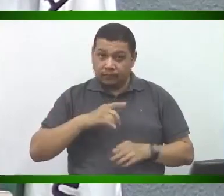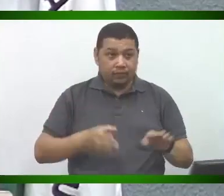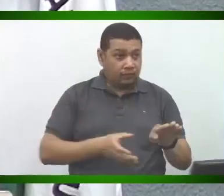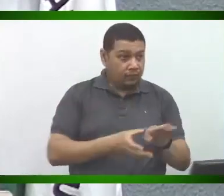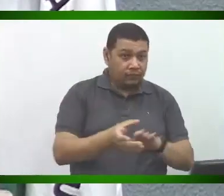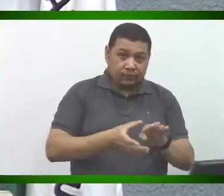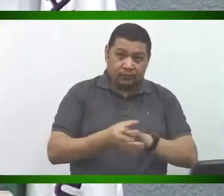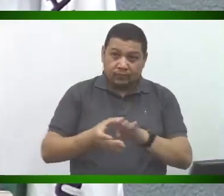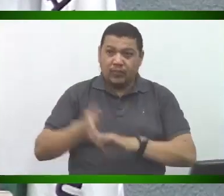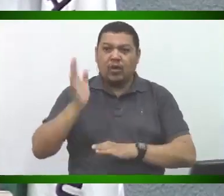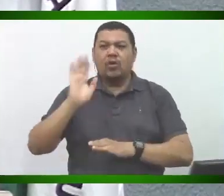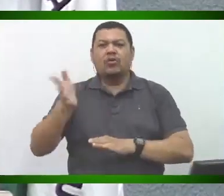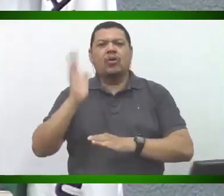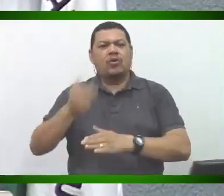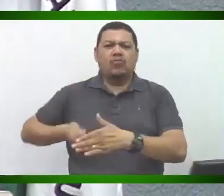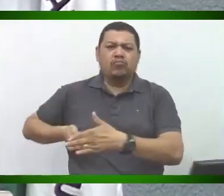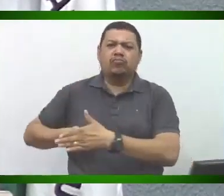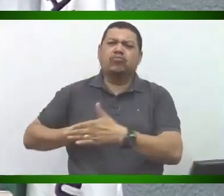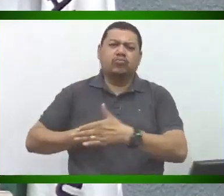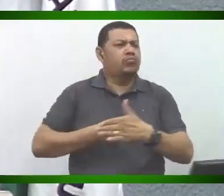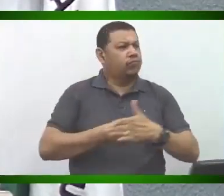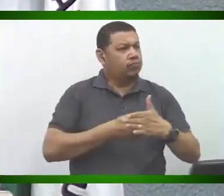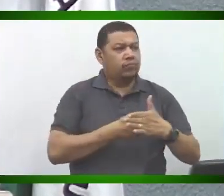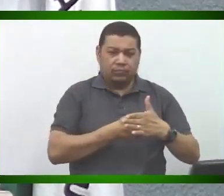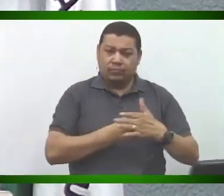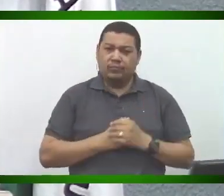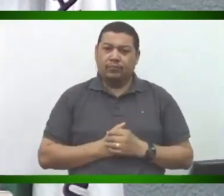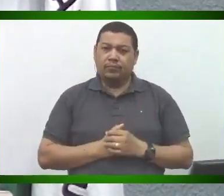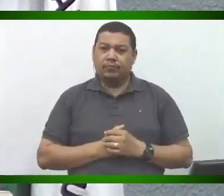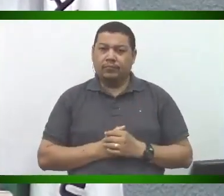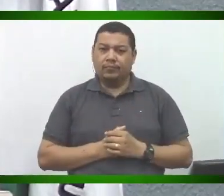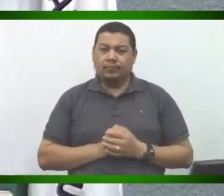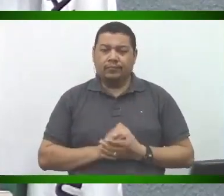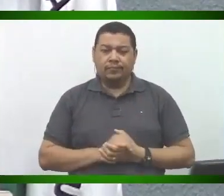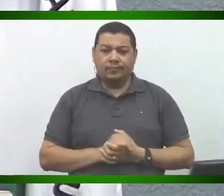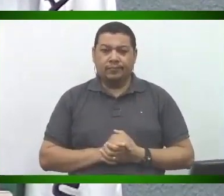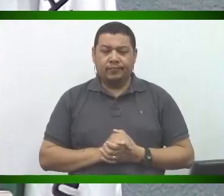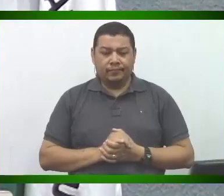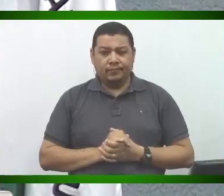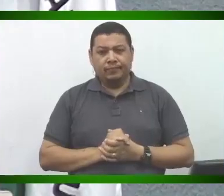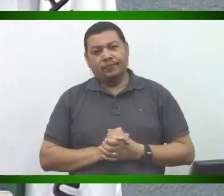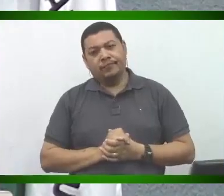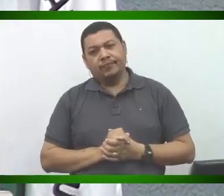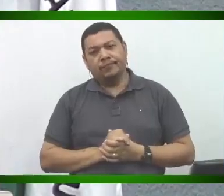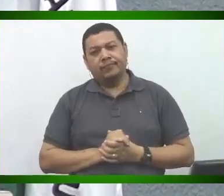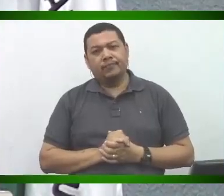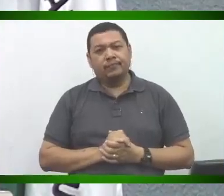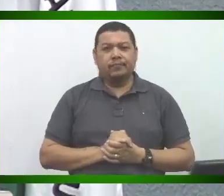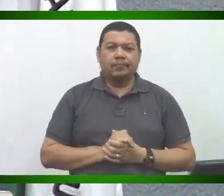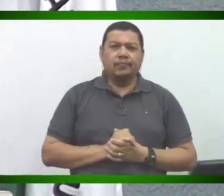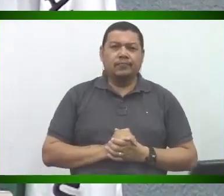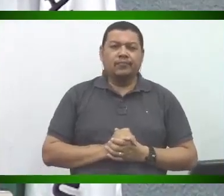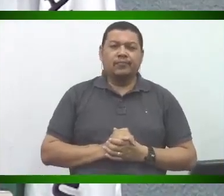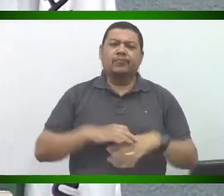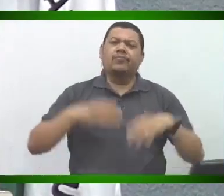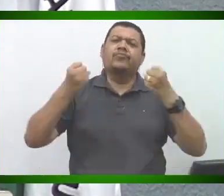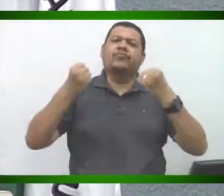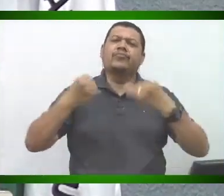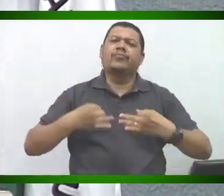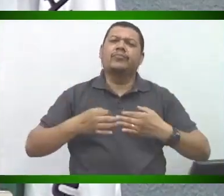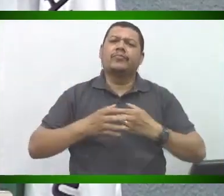pautas cobrando pelo município de Cacoal. E em relação